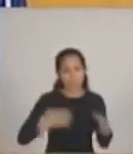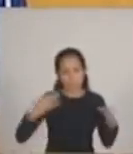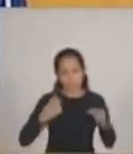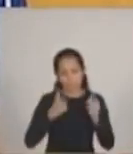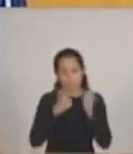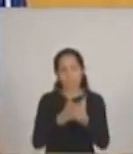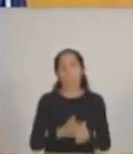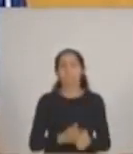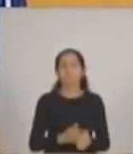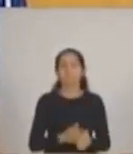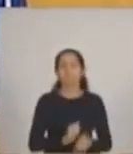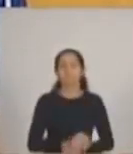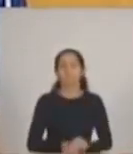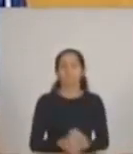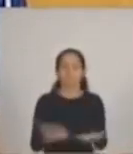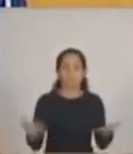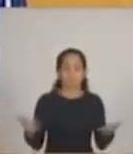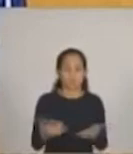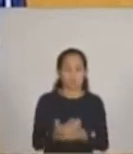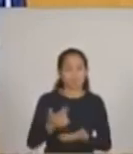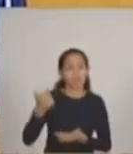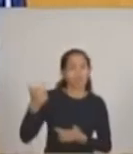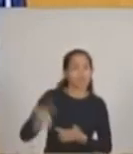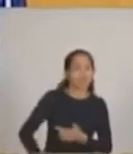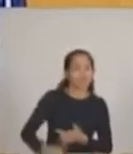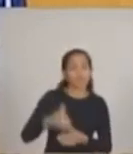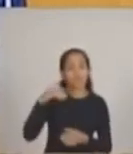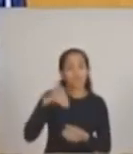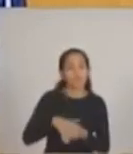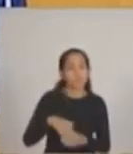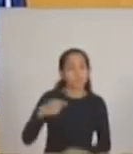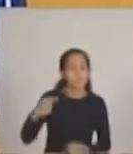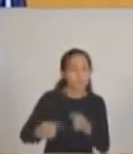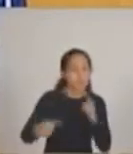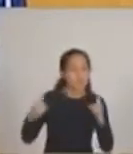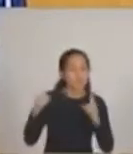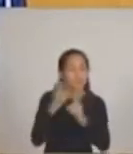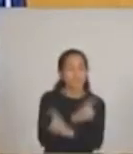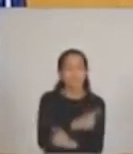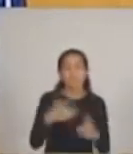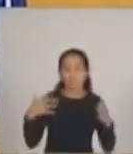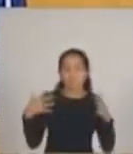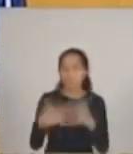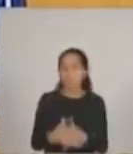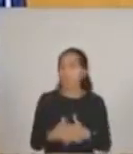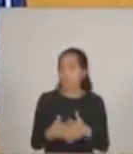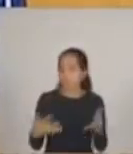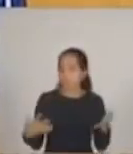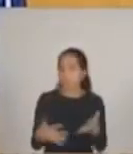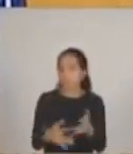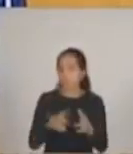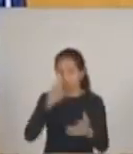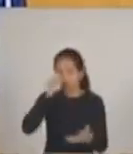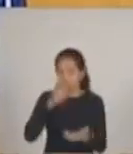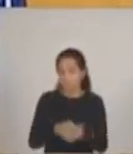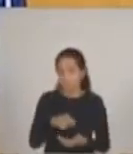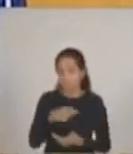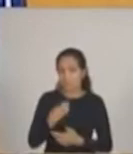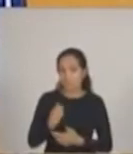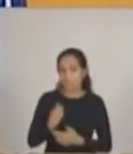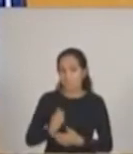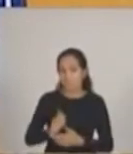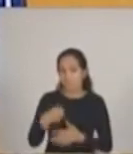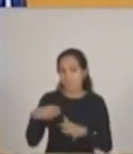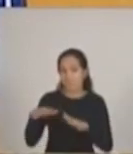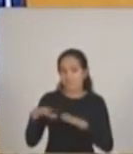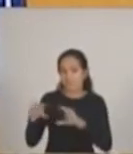E agora nós estamos diante de mais uma votação muito polêmica, muito difícil, muito complexa, que mexe com a vida do cidadão